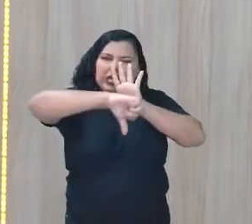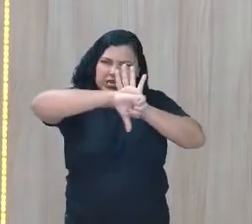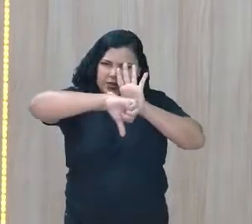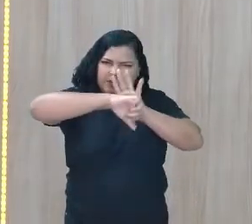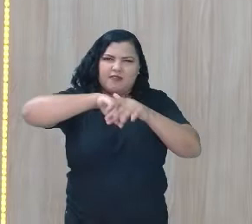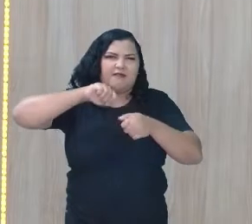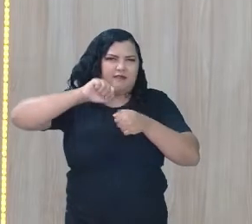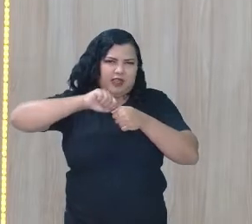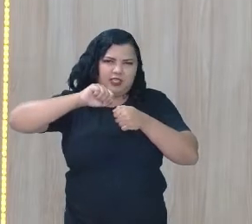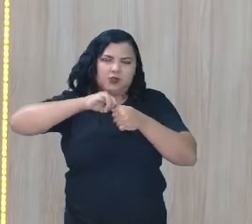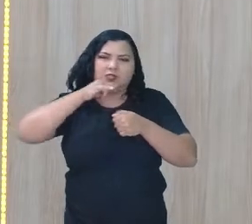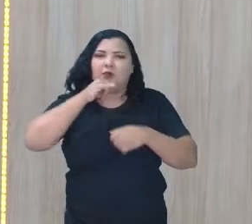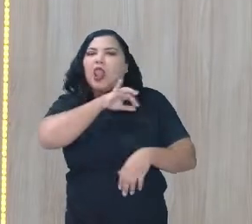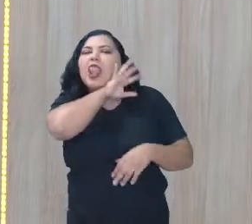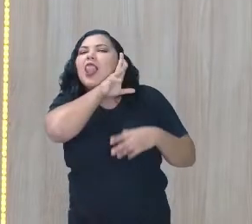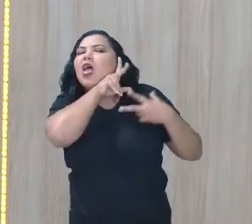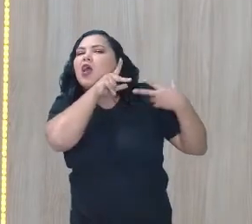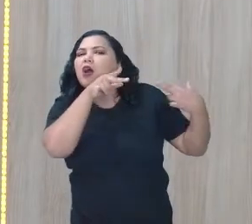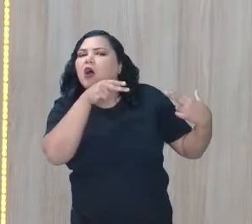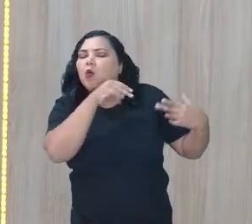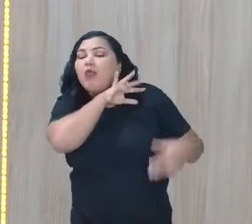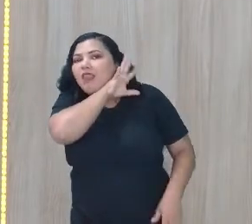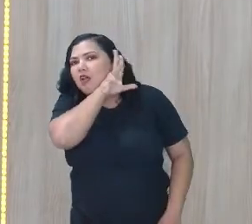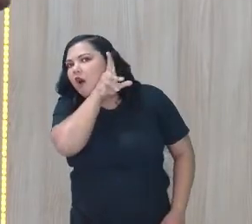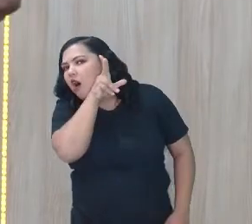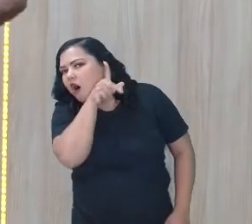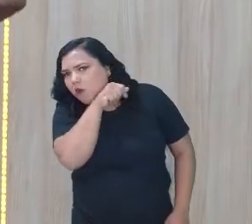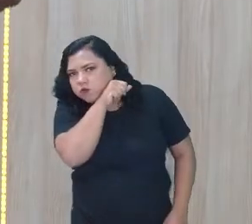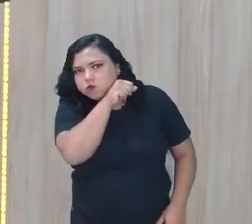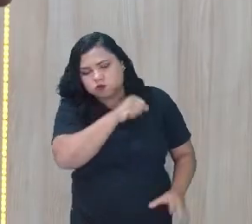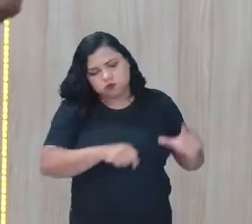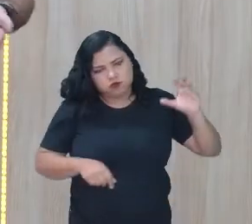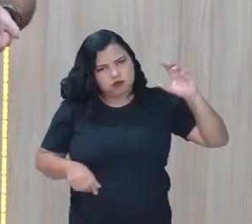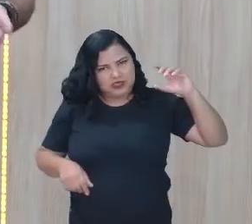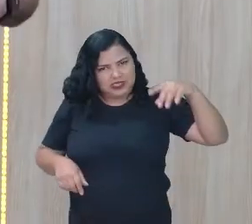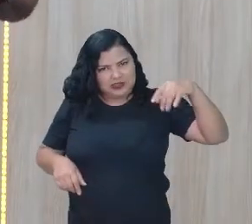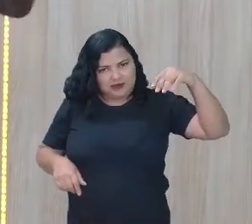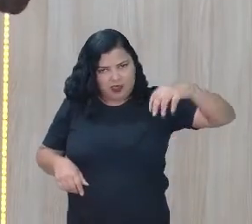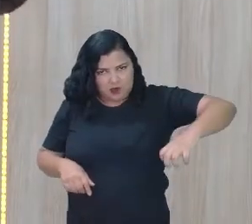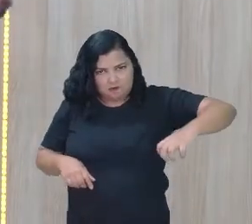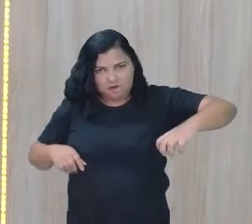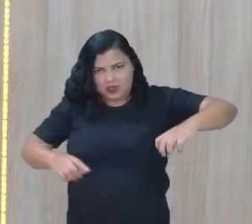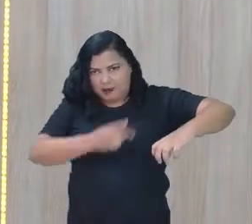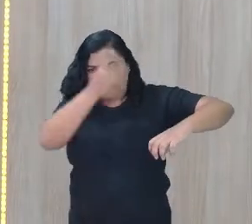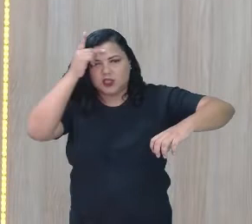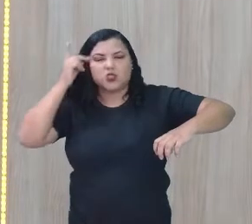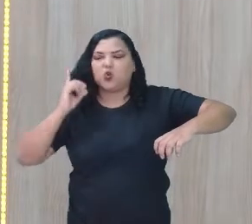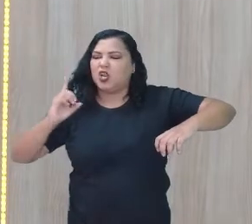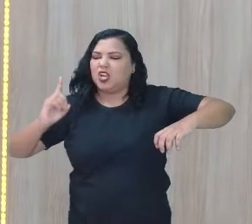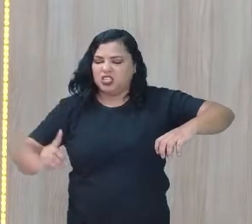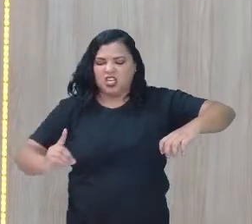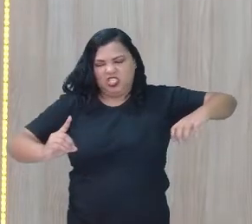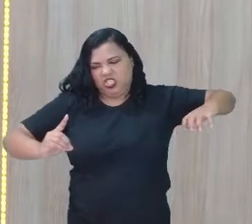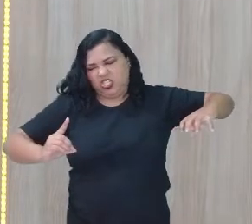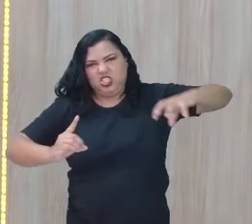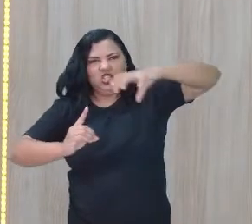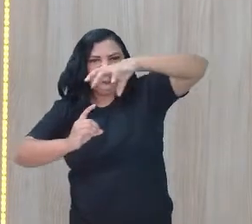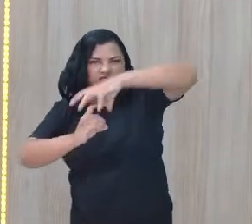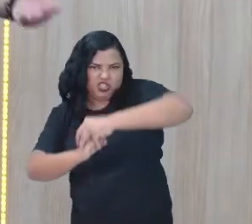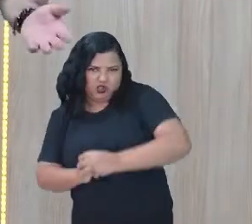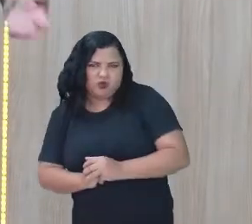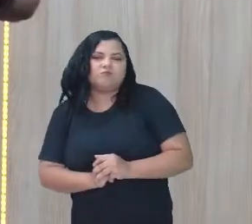jogava essas pessoas condenadas, às vezes, para serem massacradas ali por gladiadores ou por feras, né,